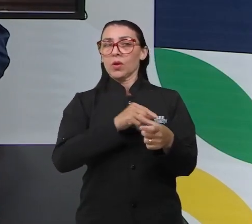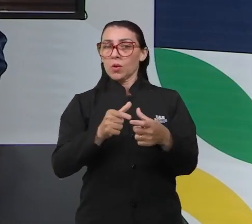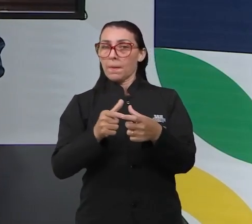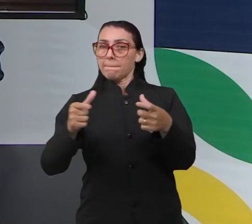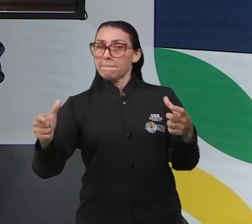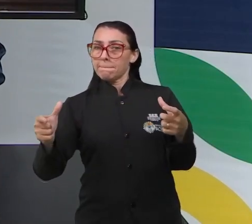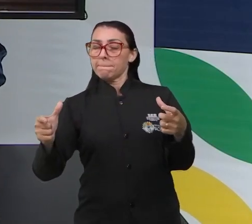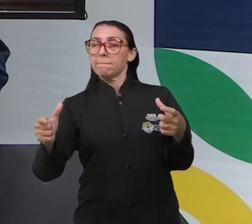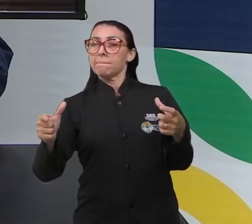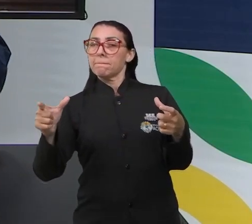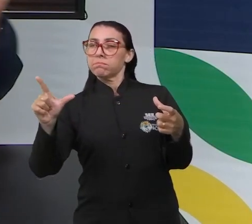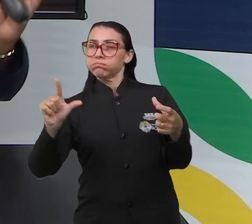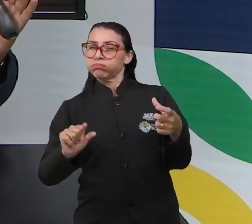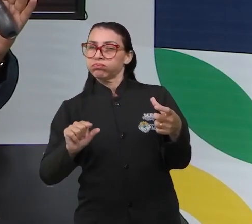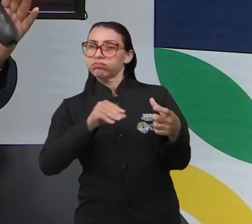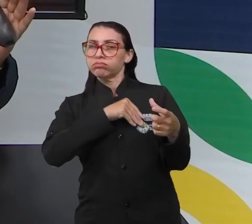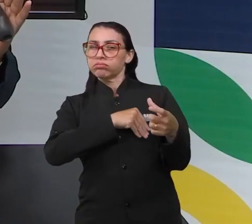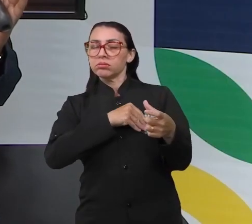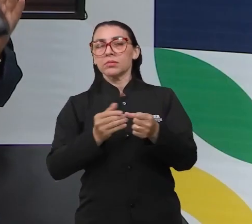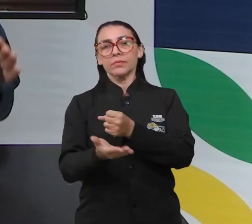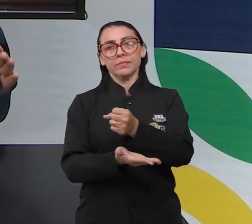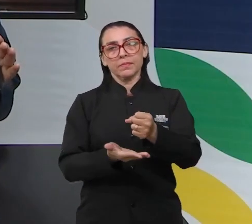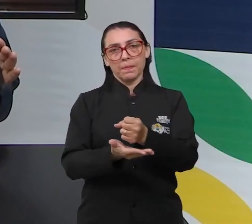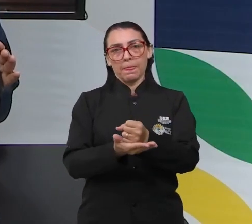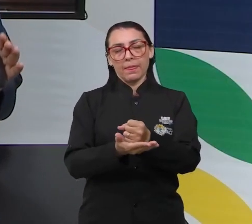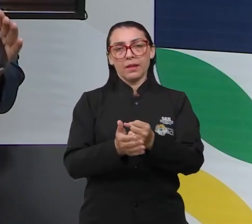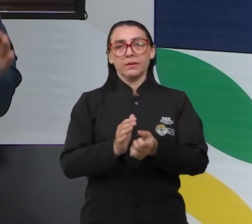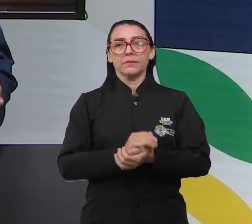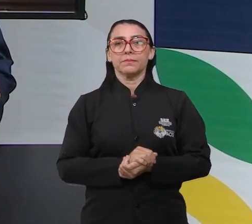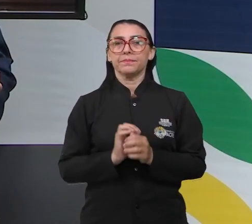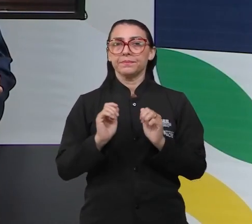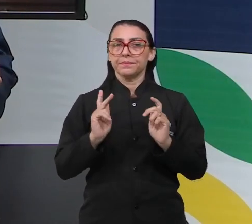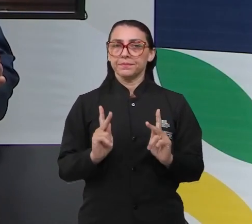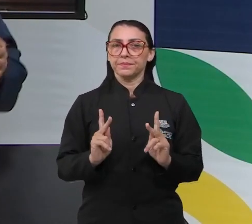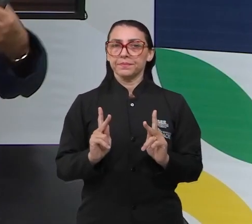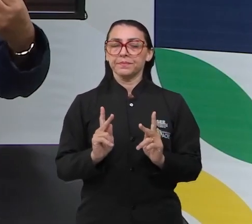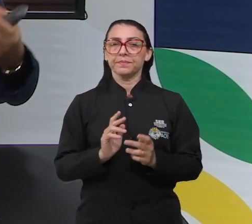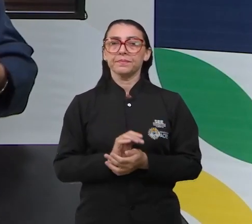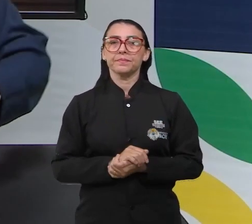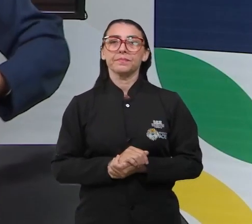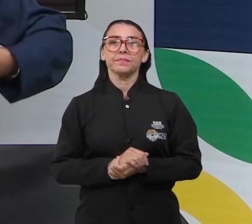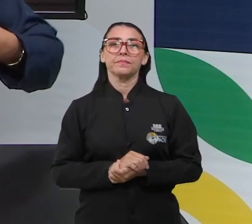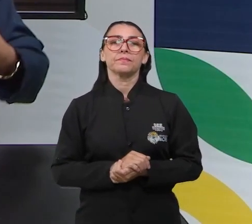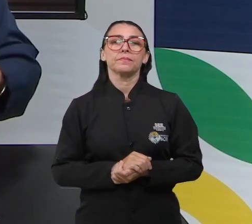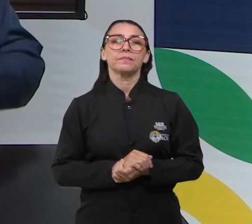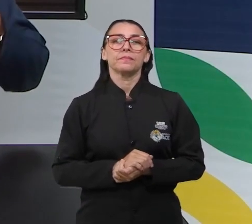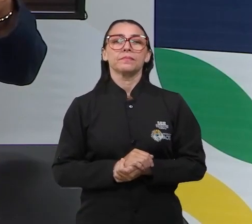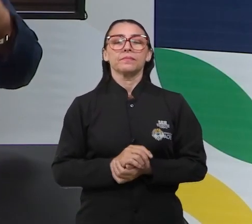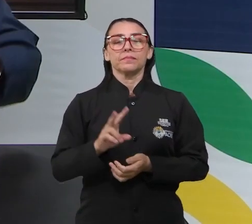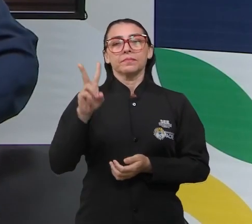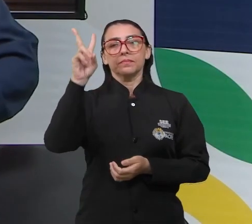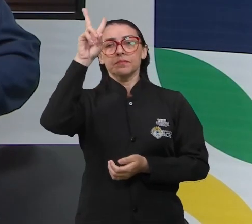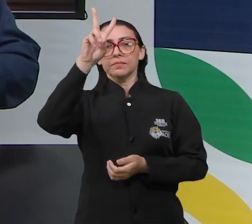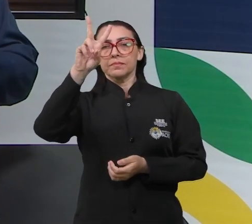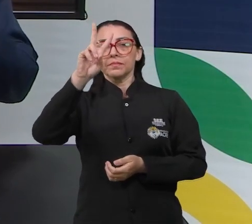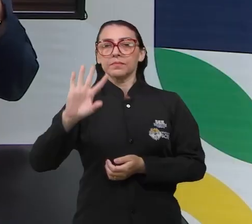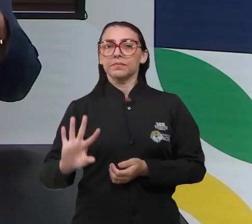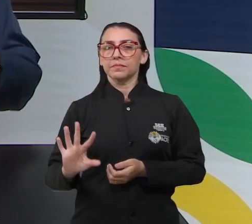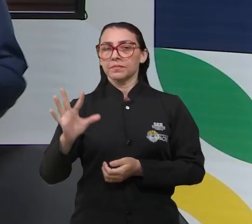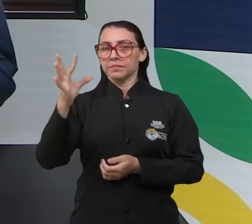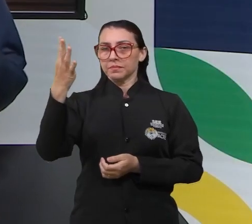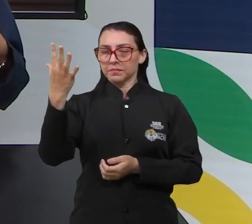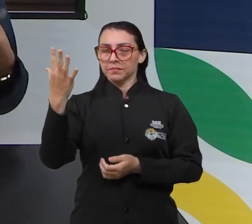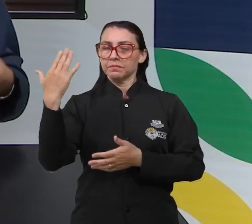ganha pouco. Basicamente é isso, pessoal. Ok? Então, isso é algo histórico que acontece e